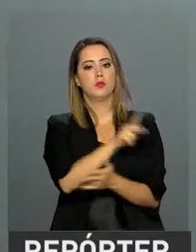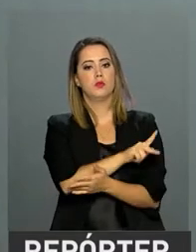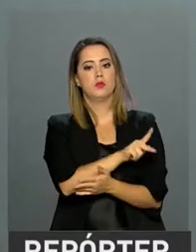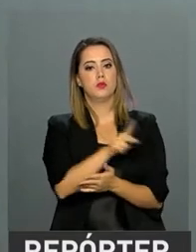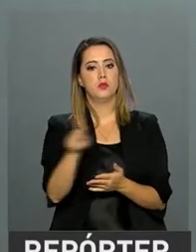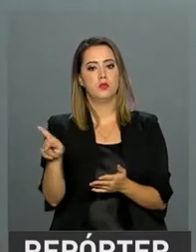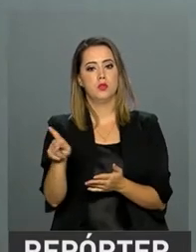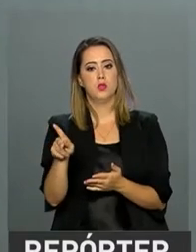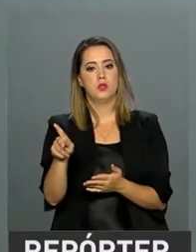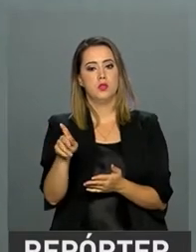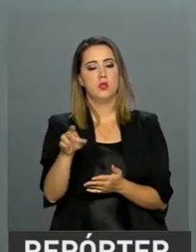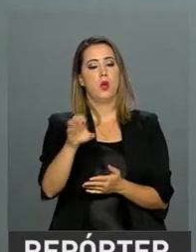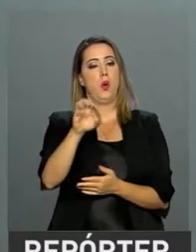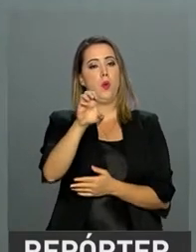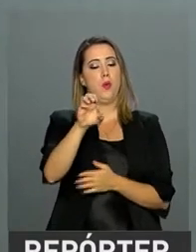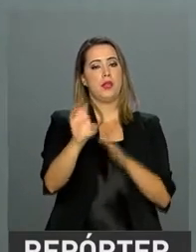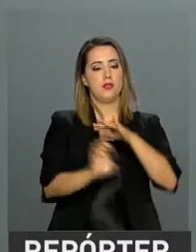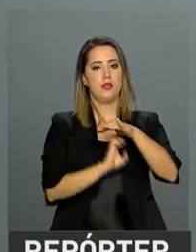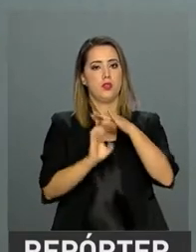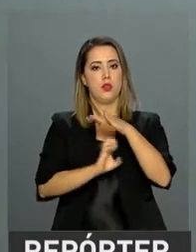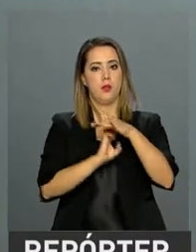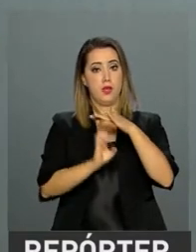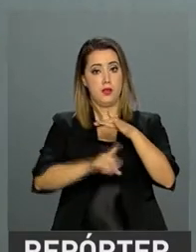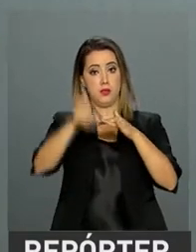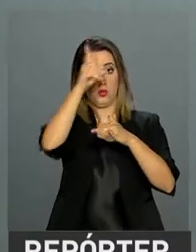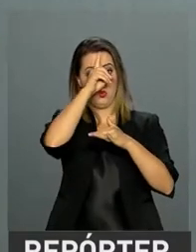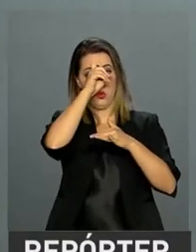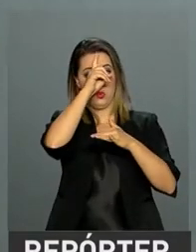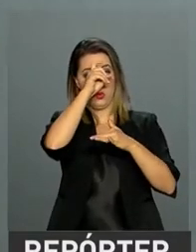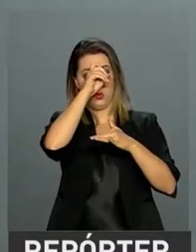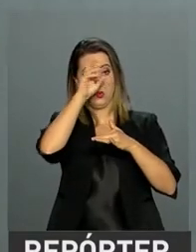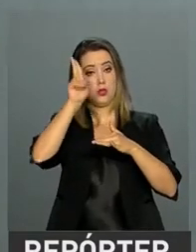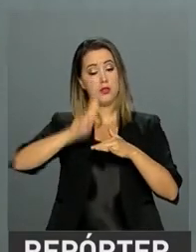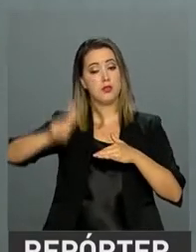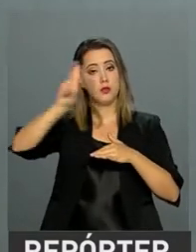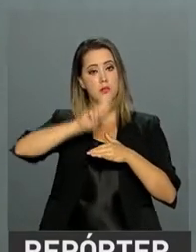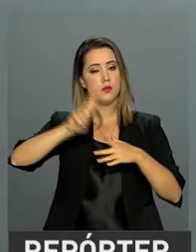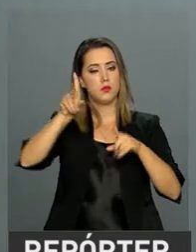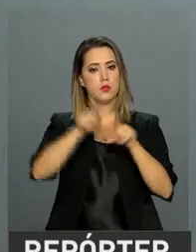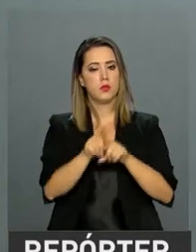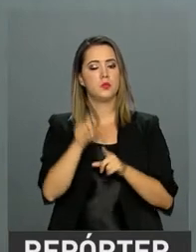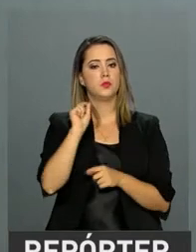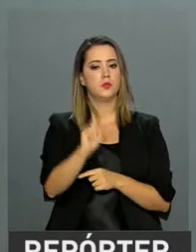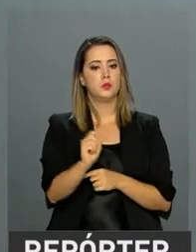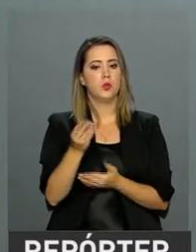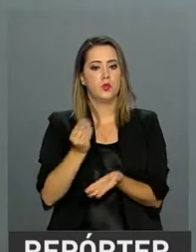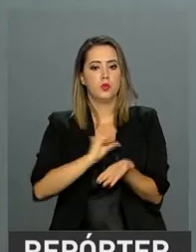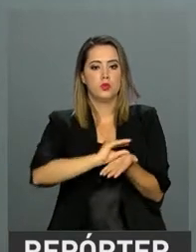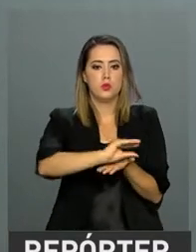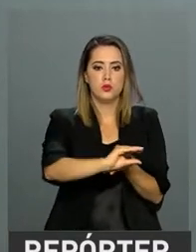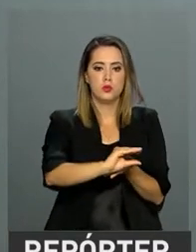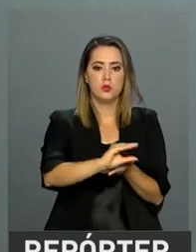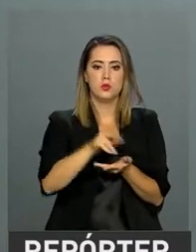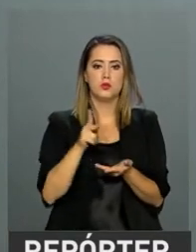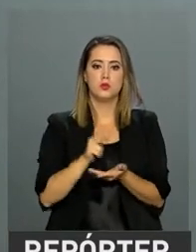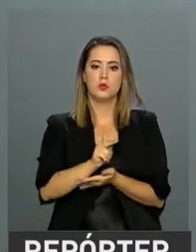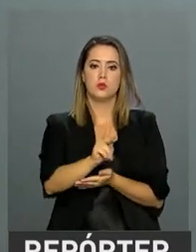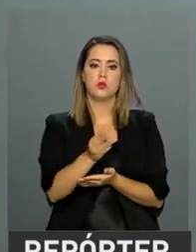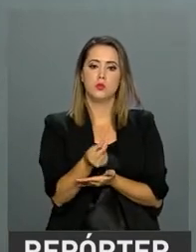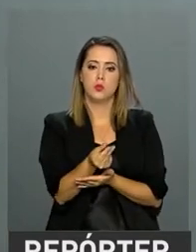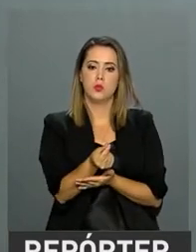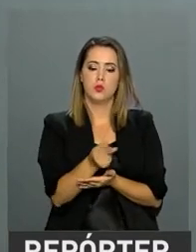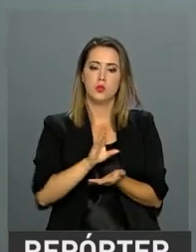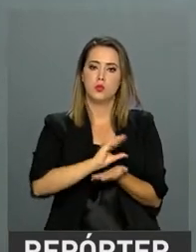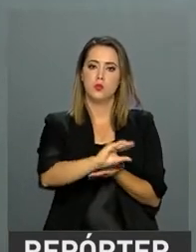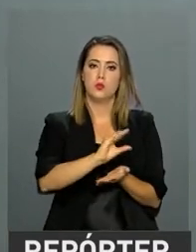da EBSER, que é a empresa brasileira que cuida dos hospitais universitários, de que esses recursos serão aplicados efetivamente